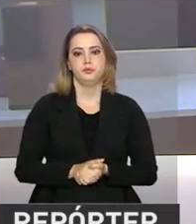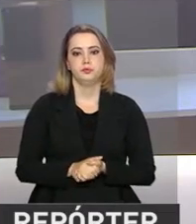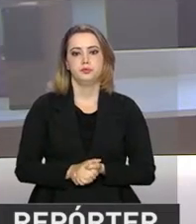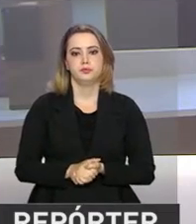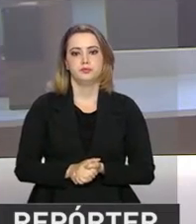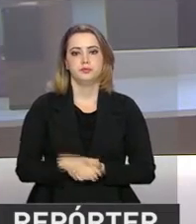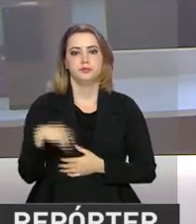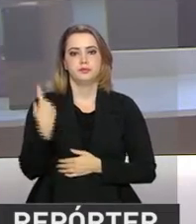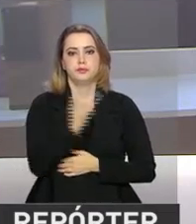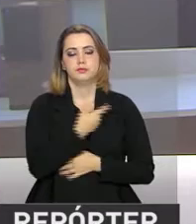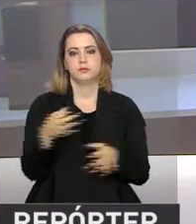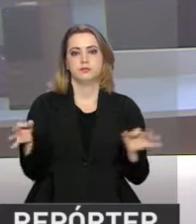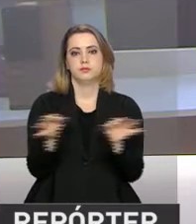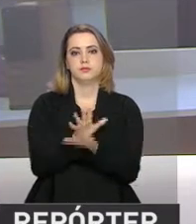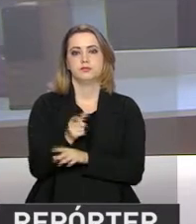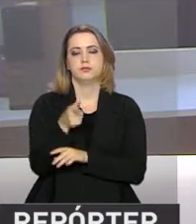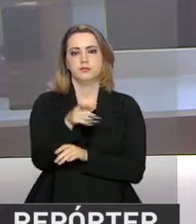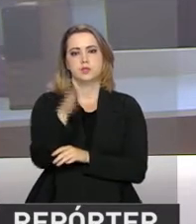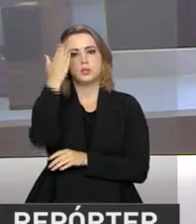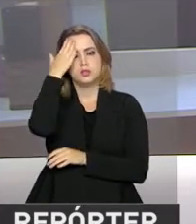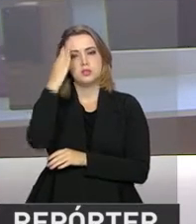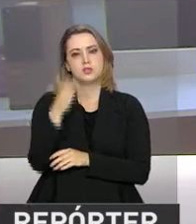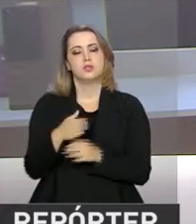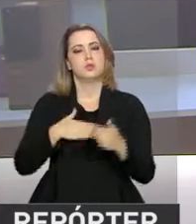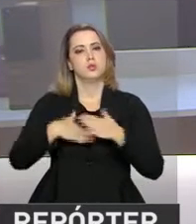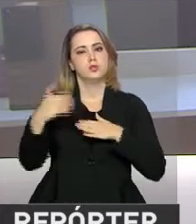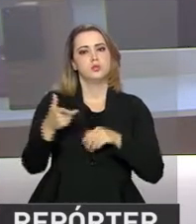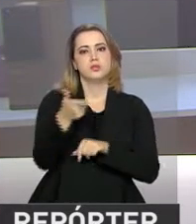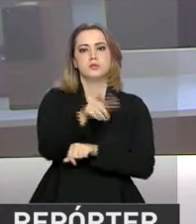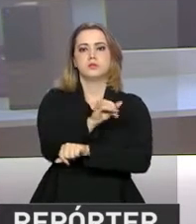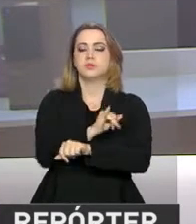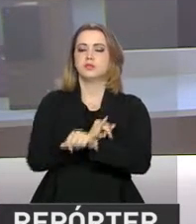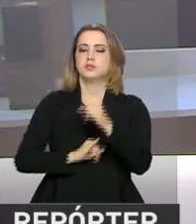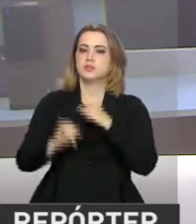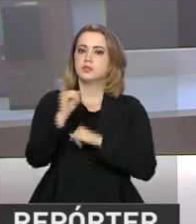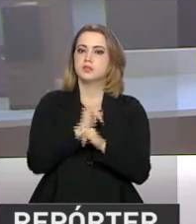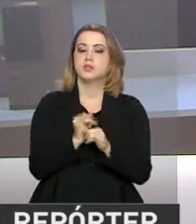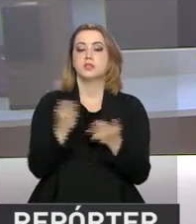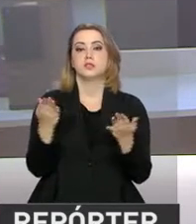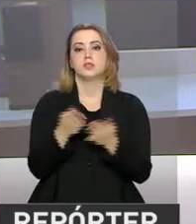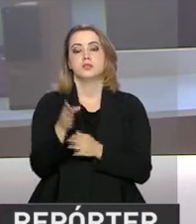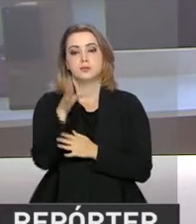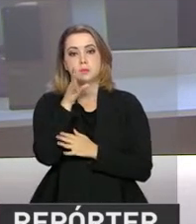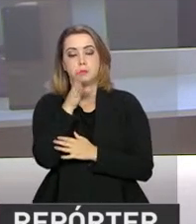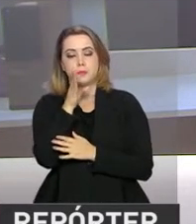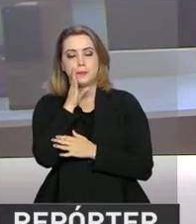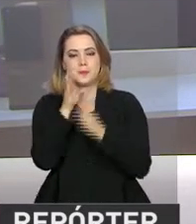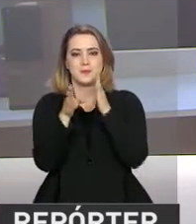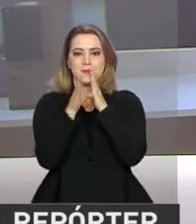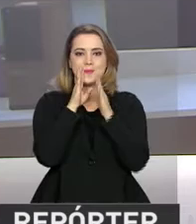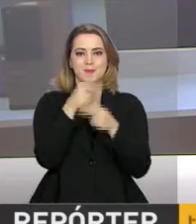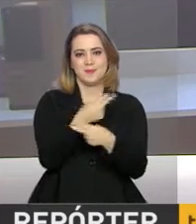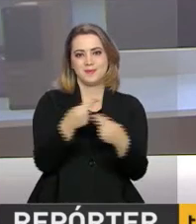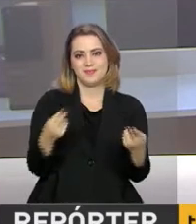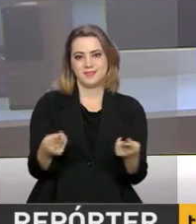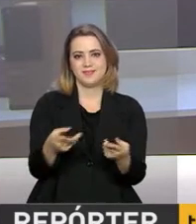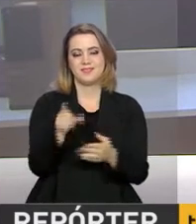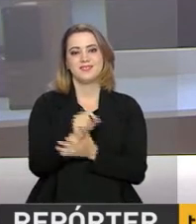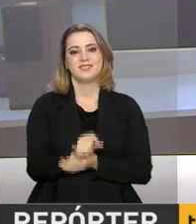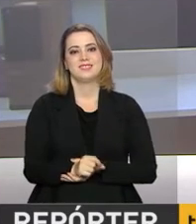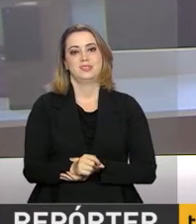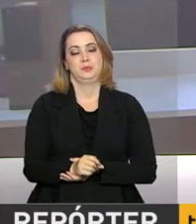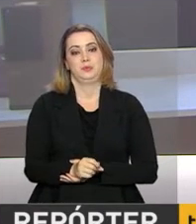nós ficamos por aqui você já sabe voltamos a qualquer momento com outras informações acompanhe as novidades também nas nossas redes